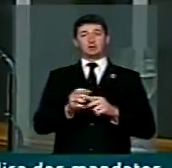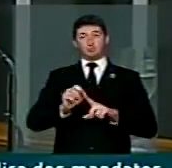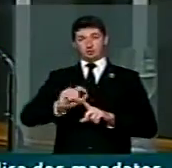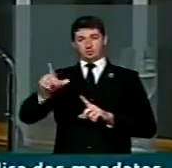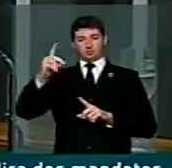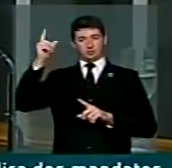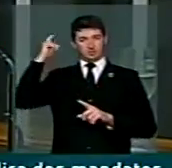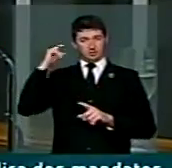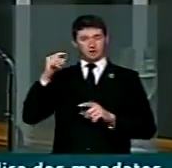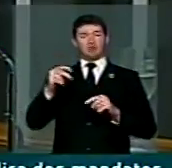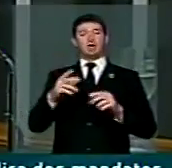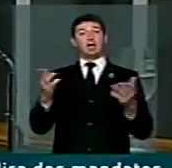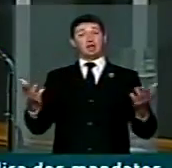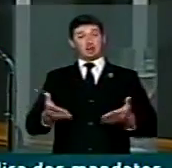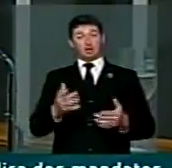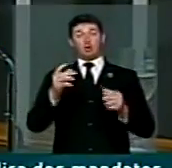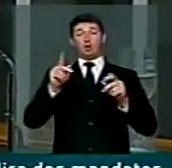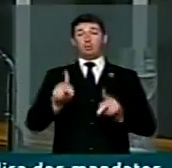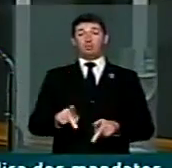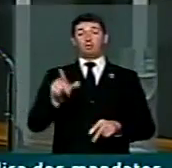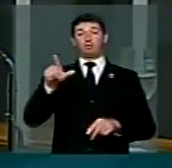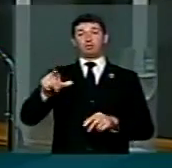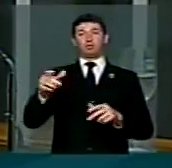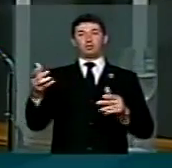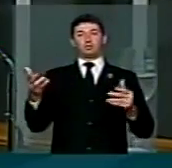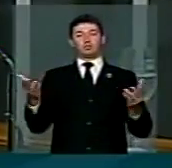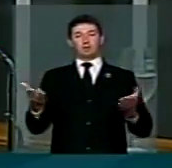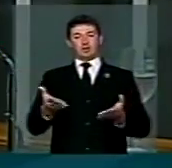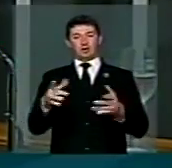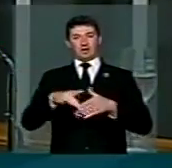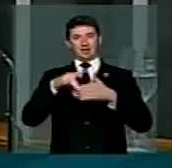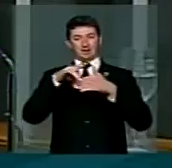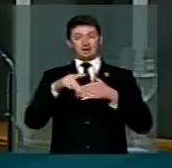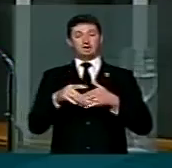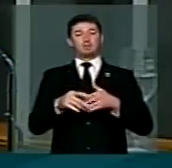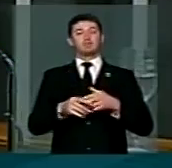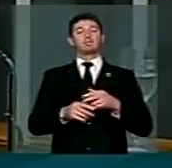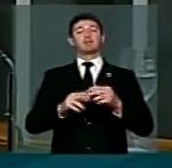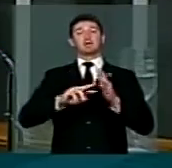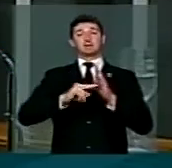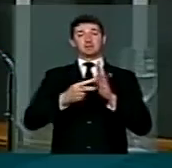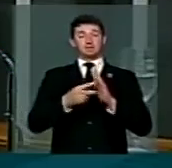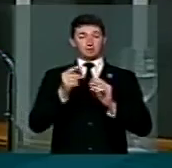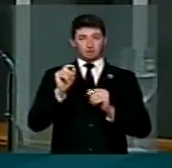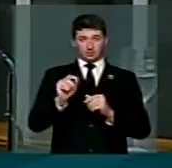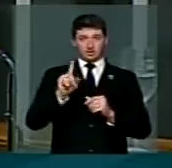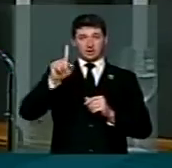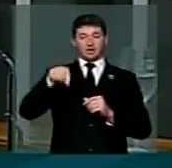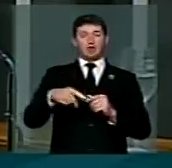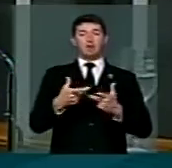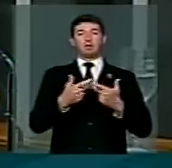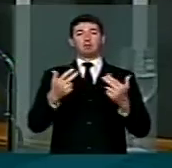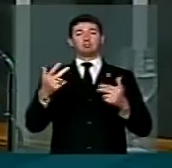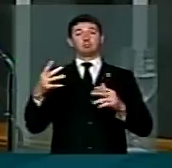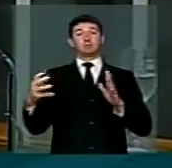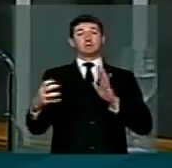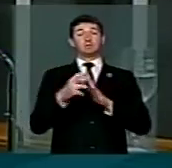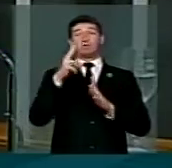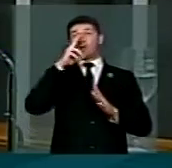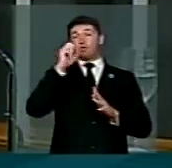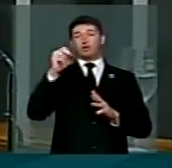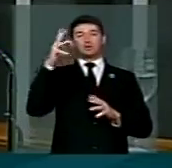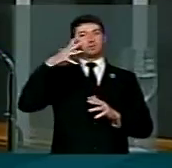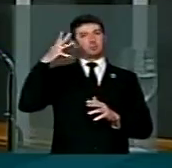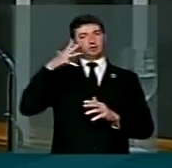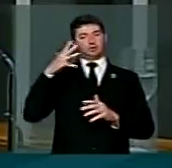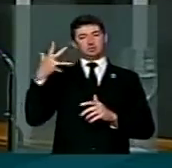pelos atuais representantes do povo nesta casa representa um gesto de elevado simbolismo